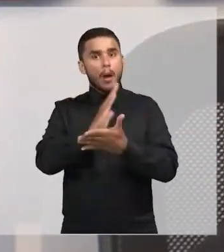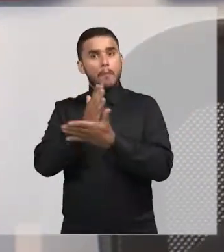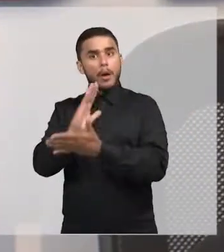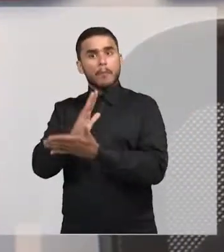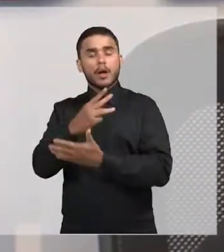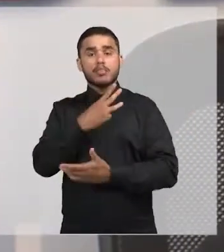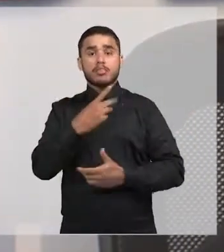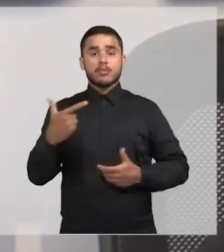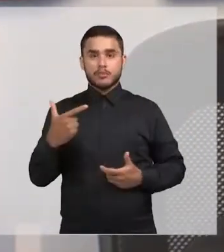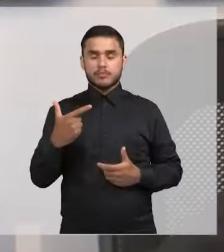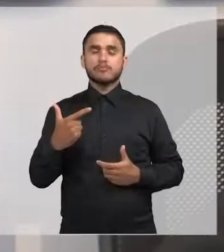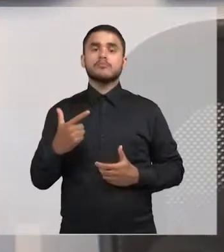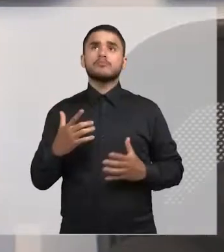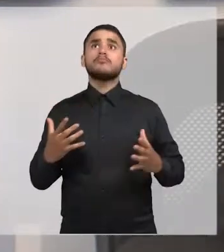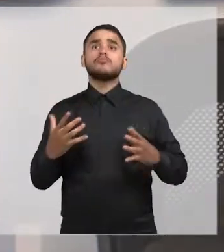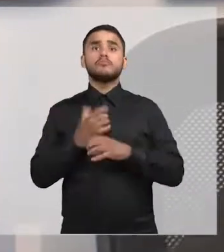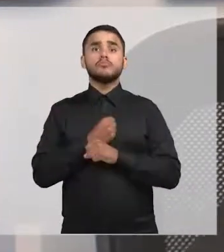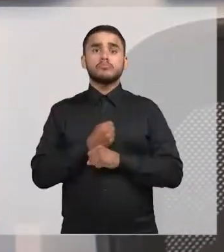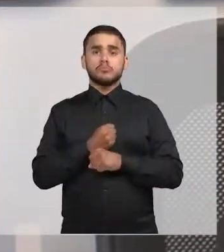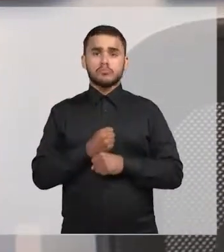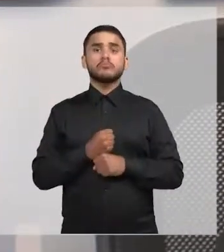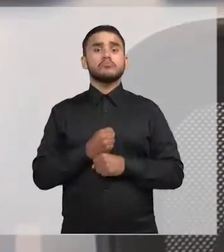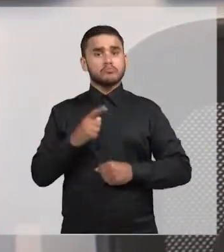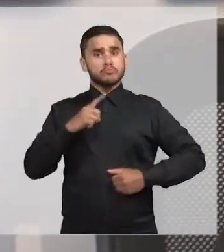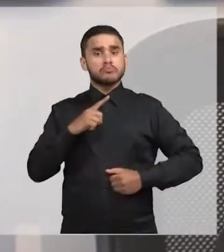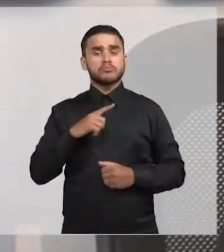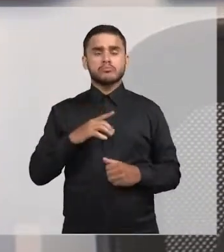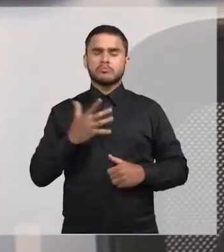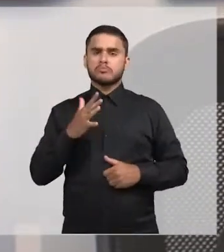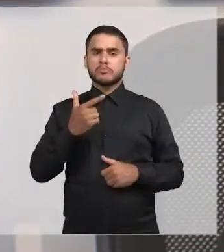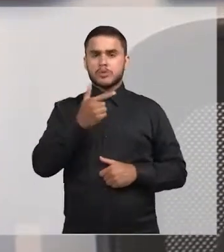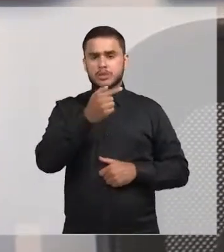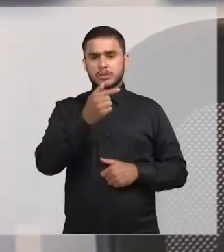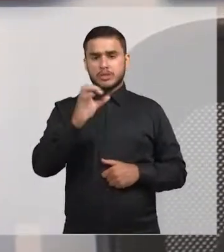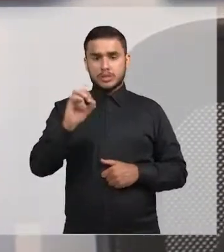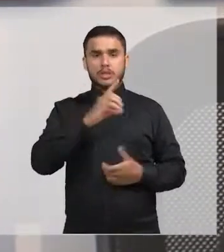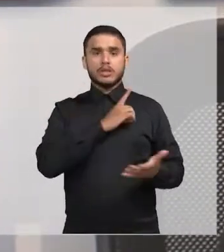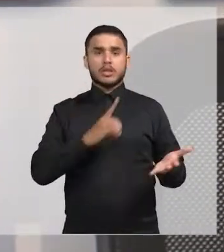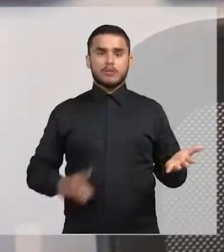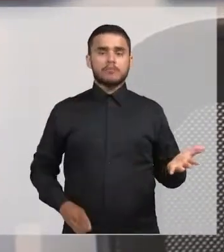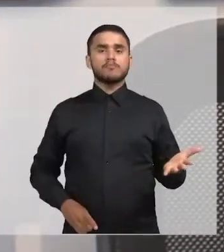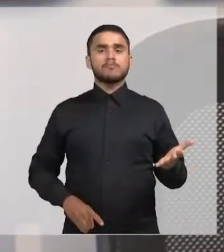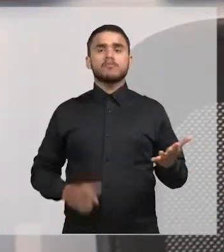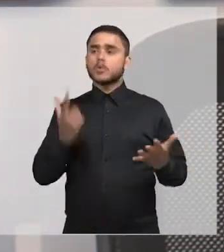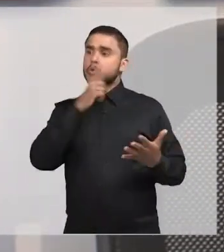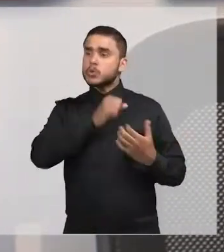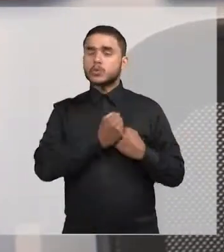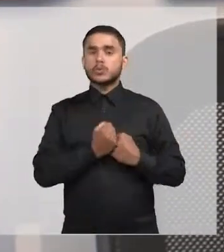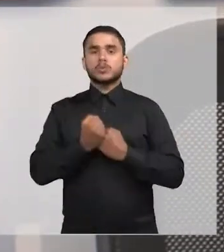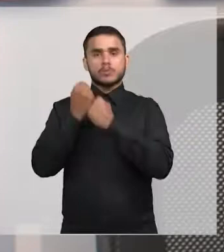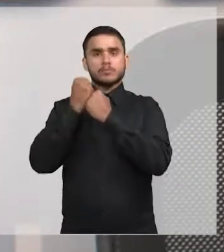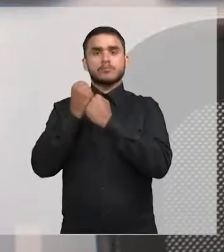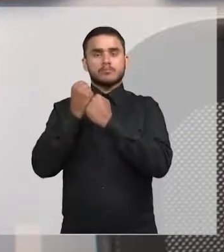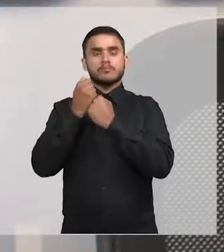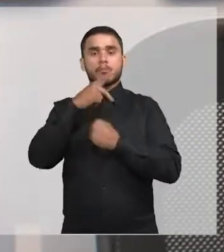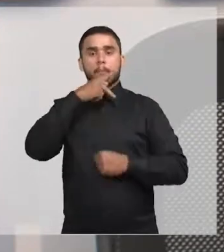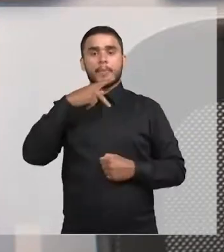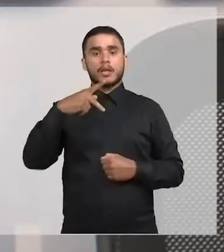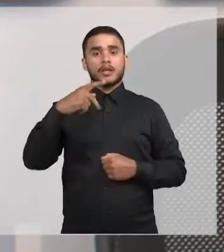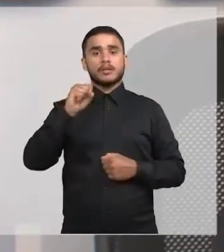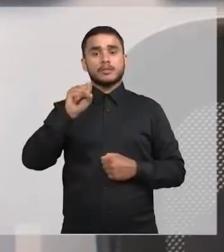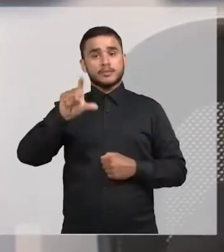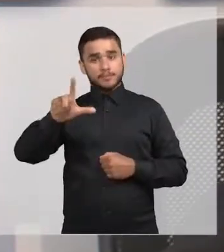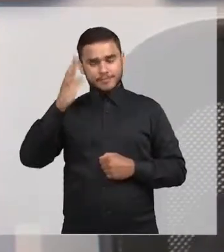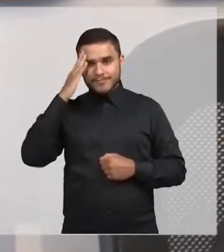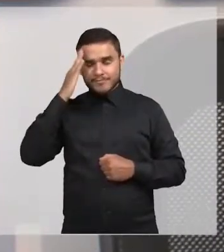52. Mas o partido pode ter até um número de 70 deputados nos seus quadros. E